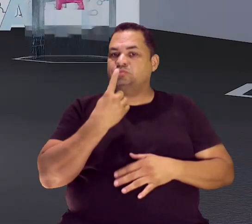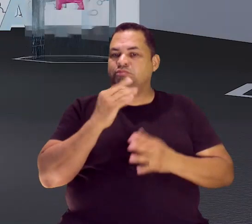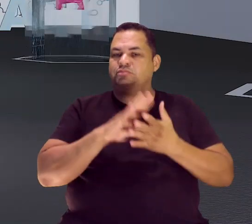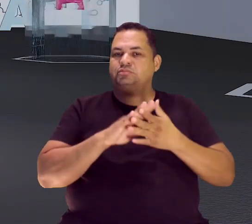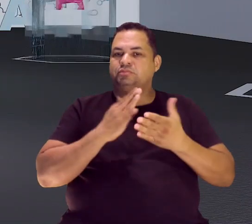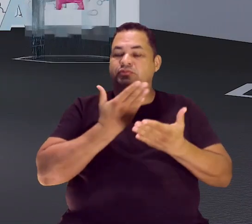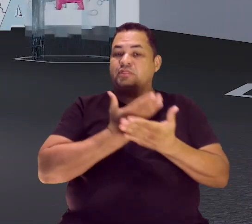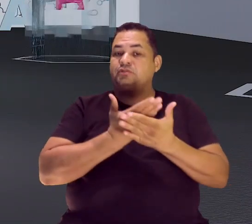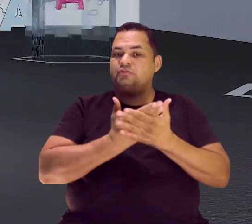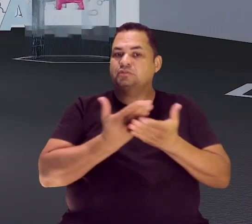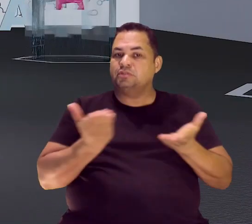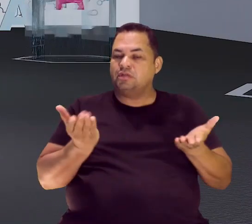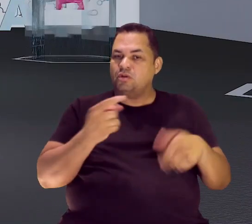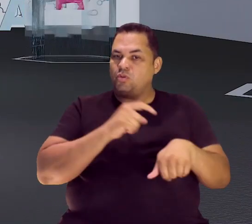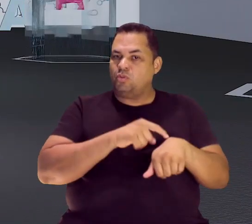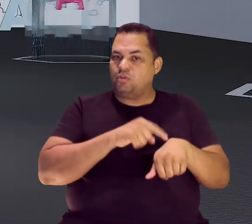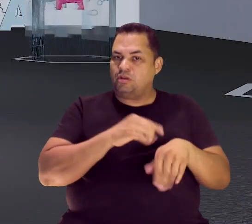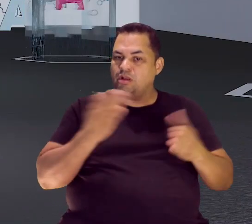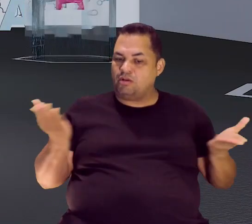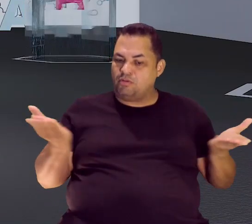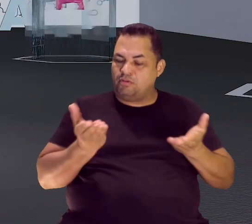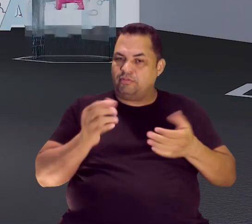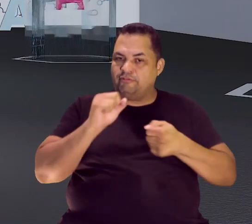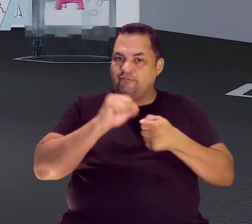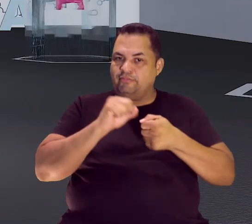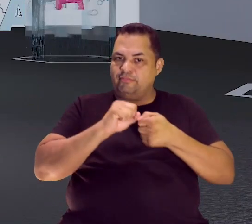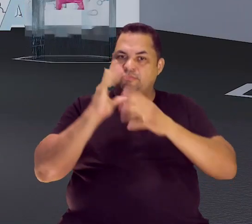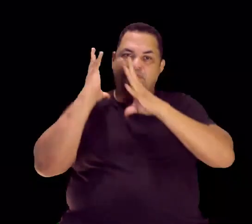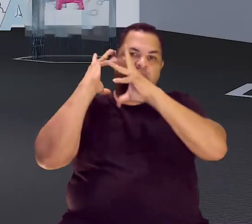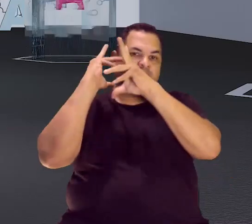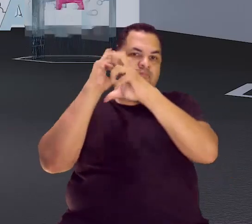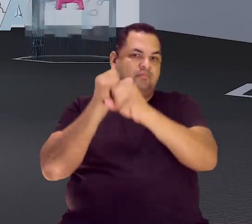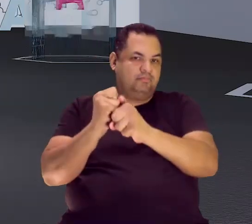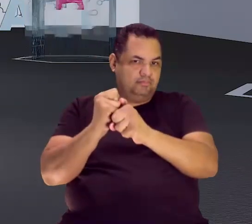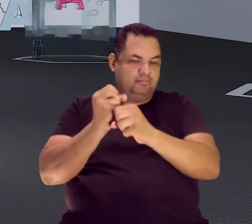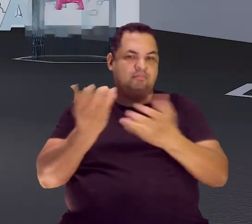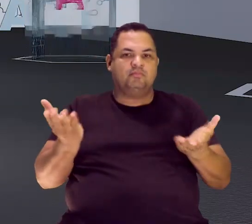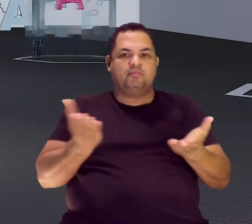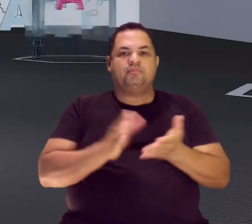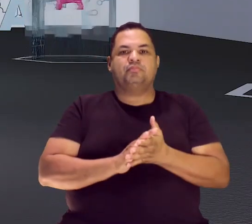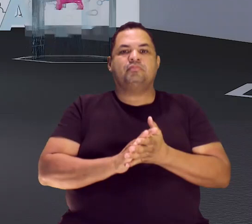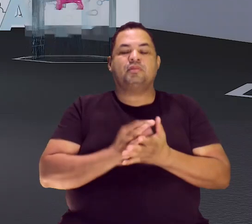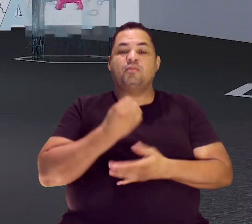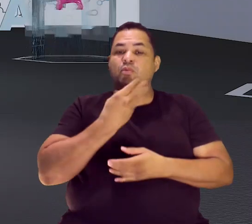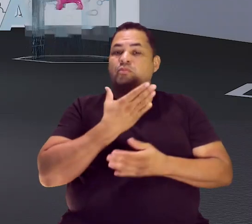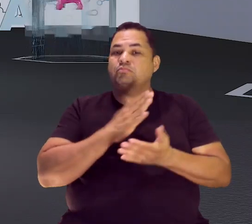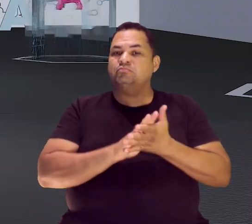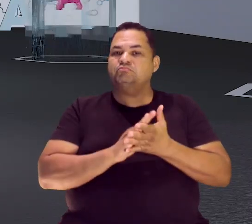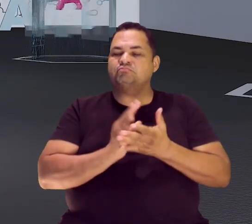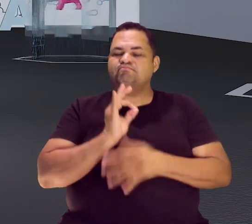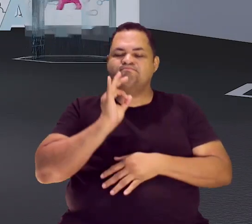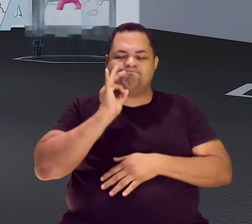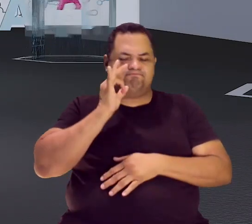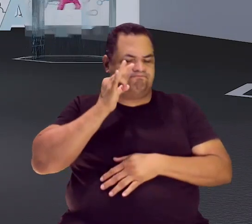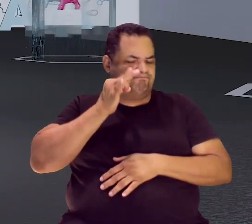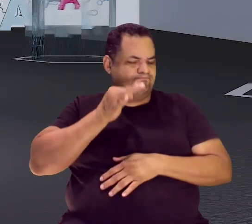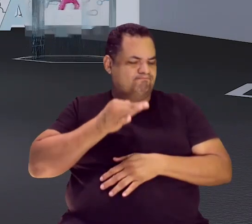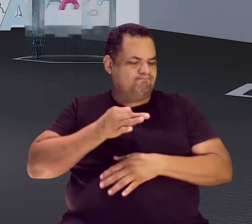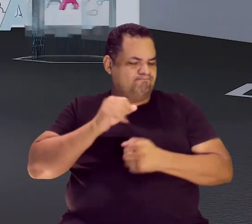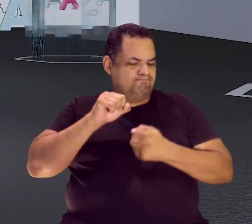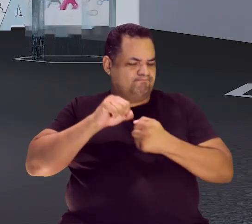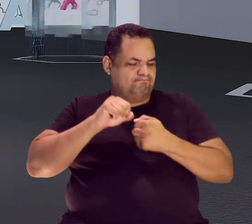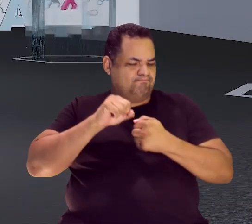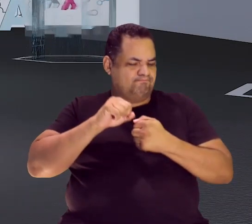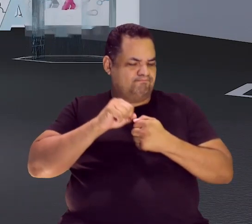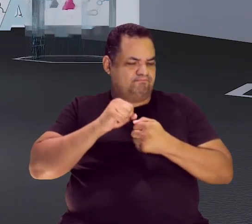de ver. E aí agora nós vamos fazer aquela revisão, tá bom? Para com certeza você fazer